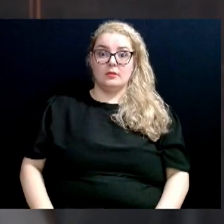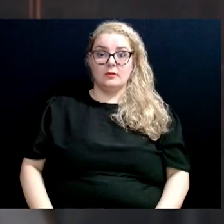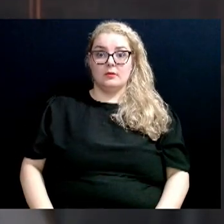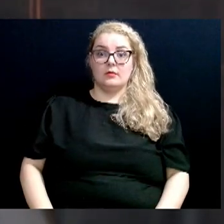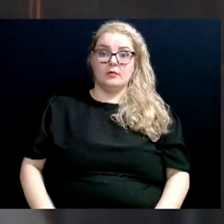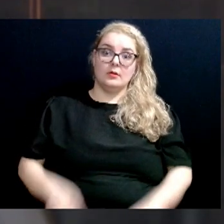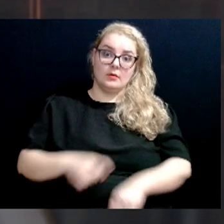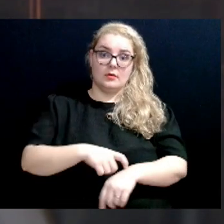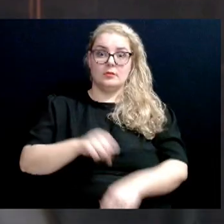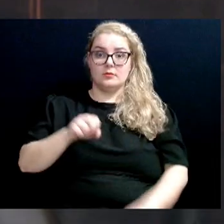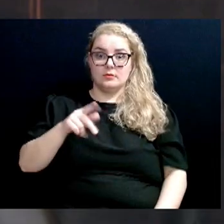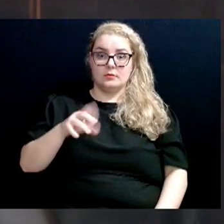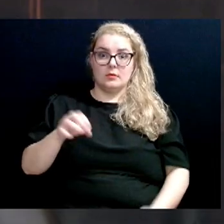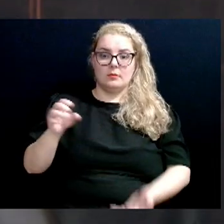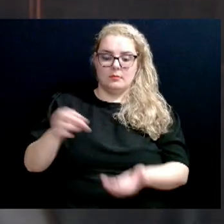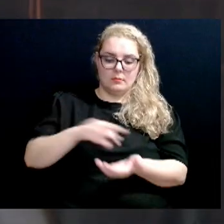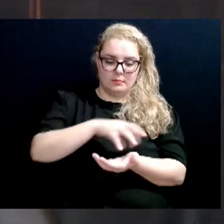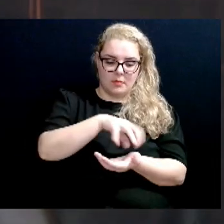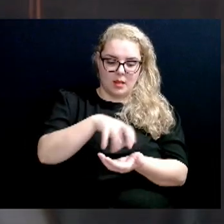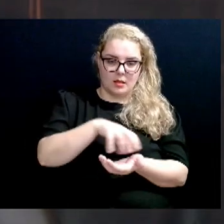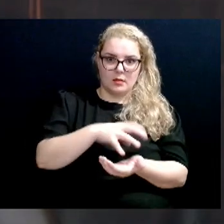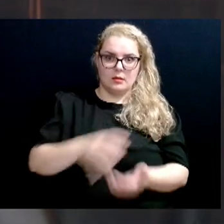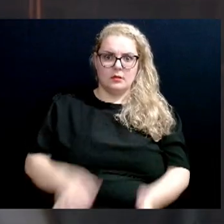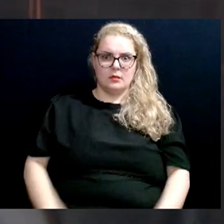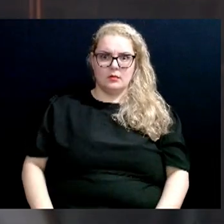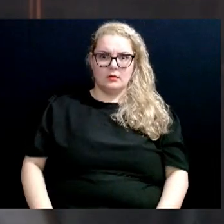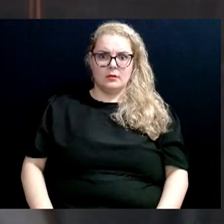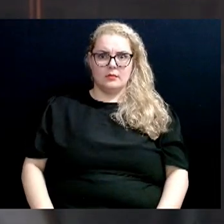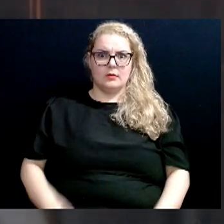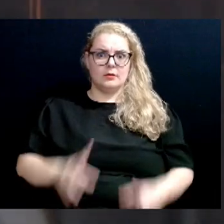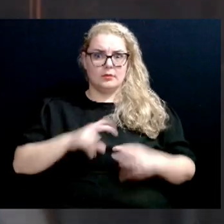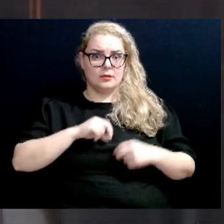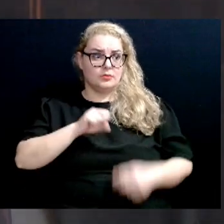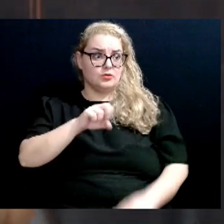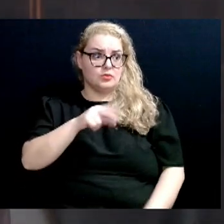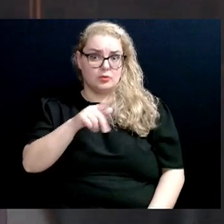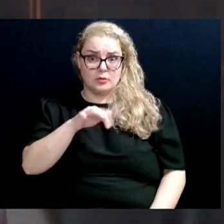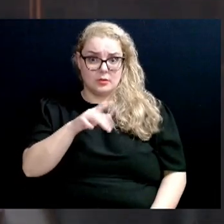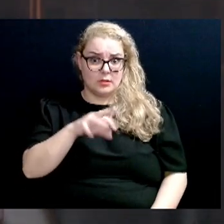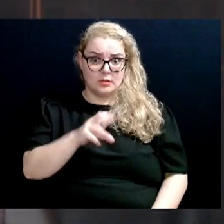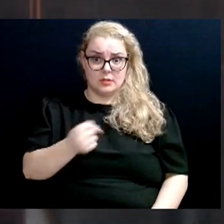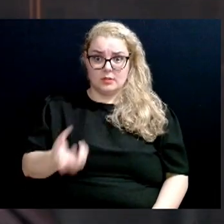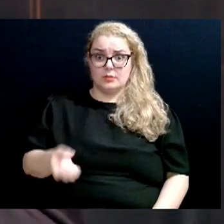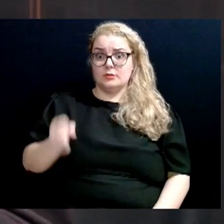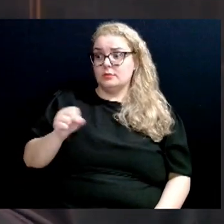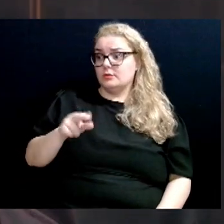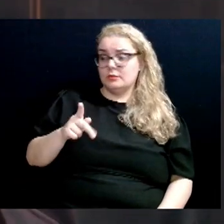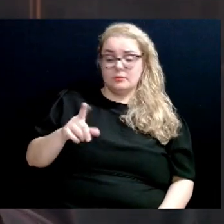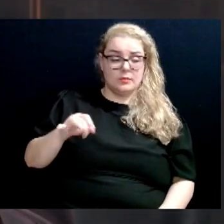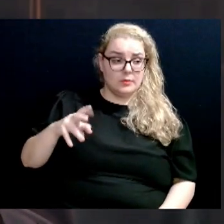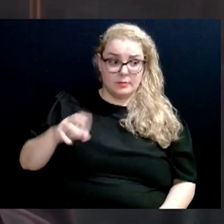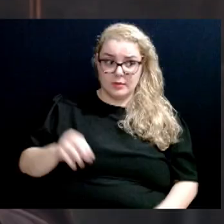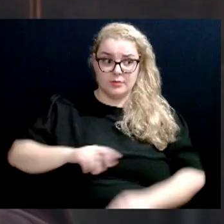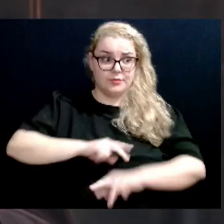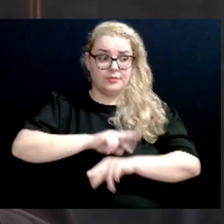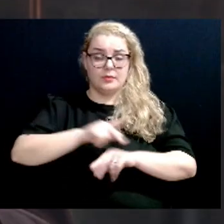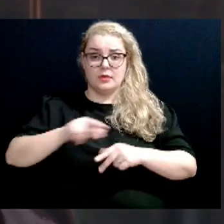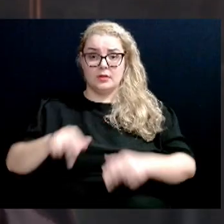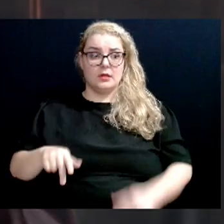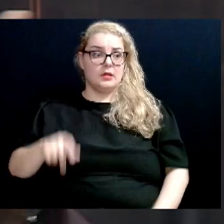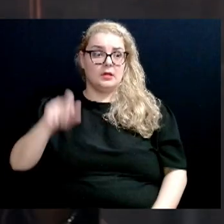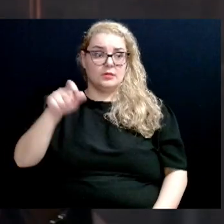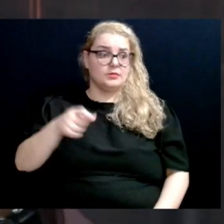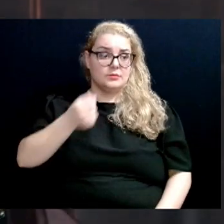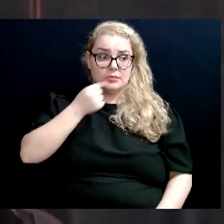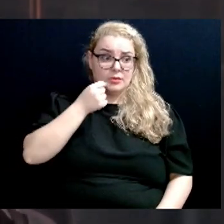assim, o que é isso, gente? É um sucrilho de suplemento, do tanto de suplemento que essa pessoa toma. Então,